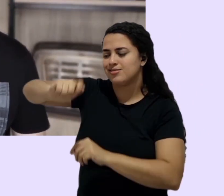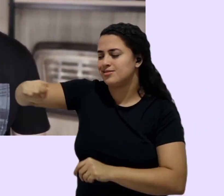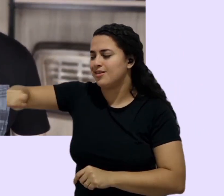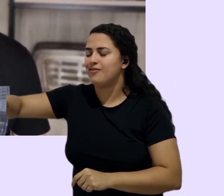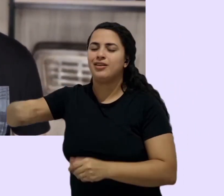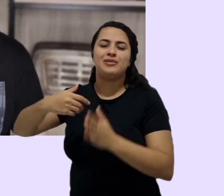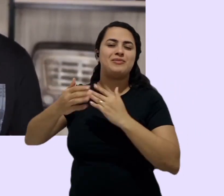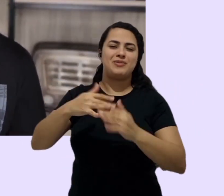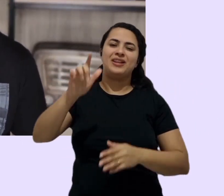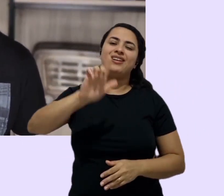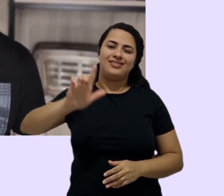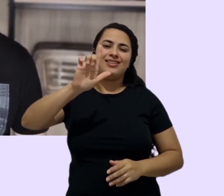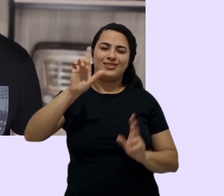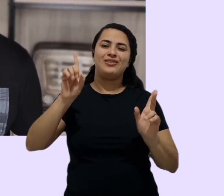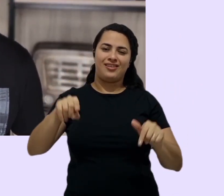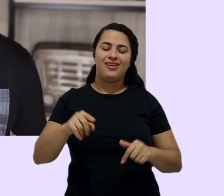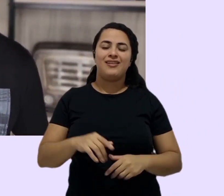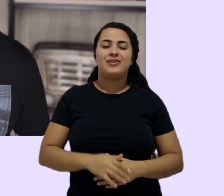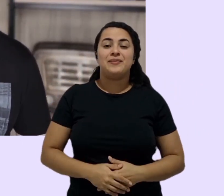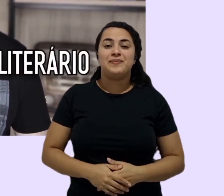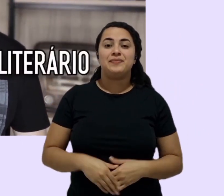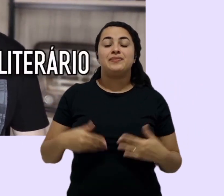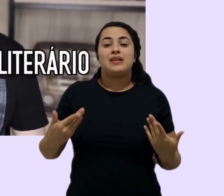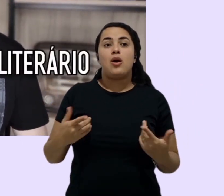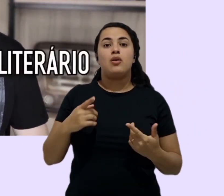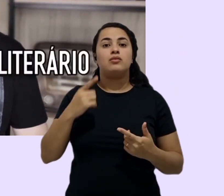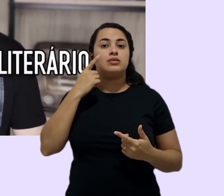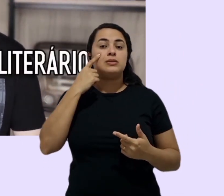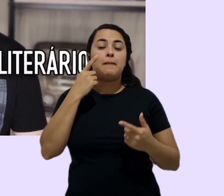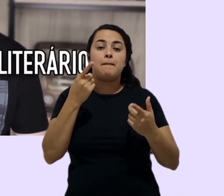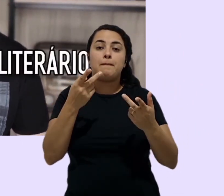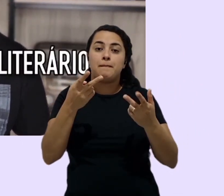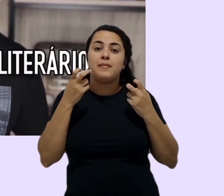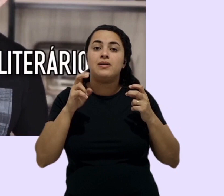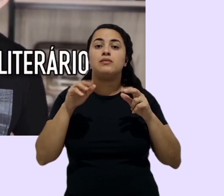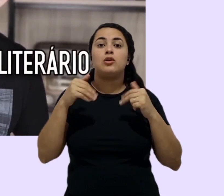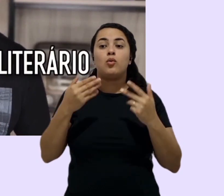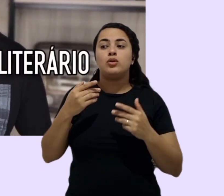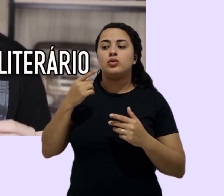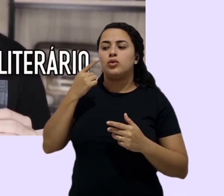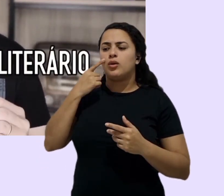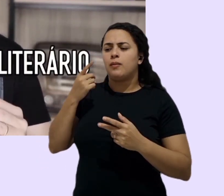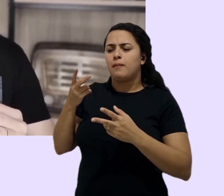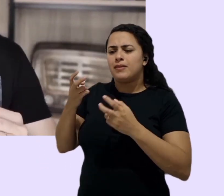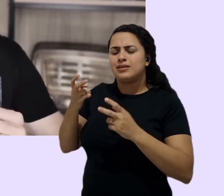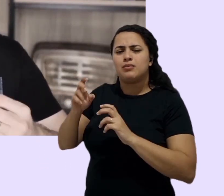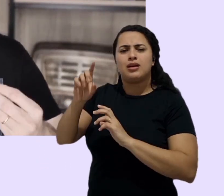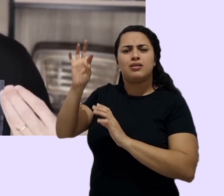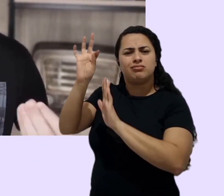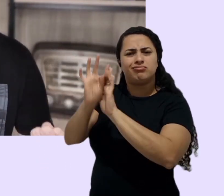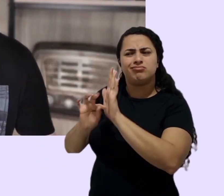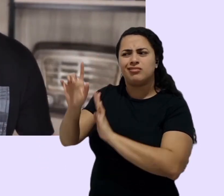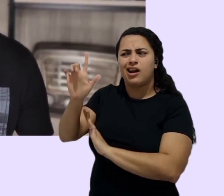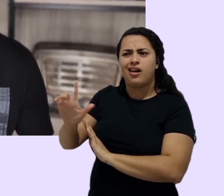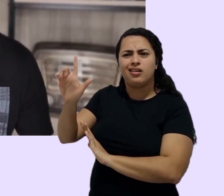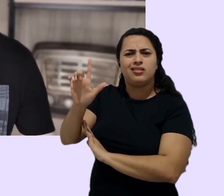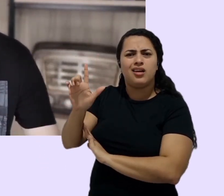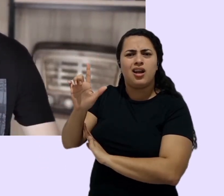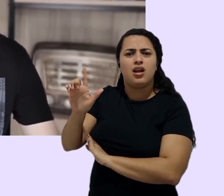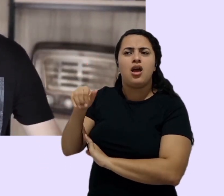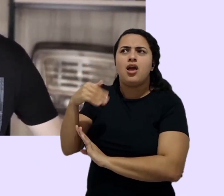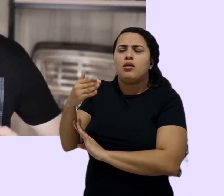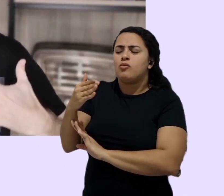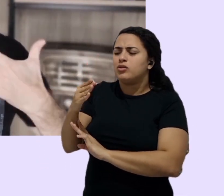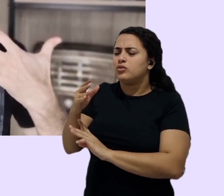Bom, e você está percebendo que a gente considera literatura quando o texto é literário, quando ele é trabalhado de uma forma